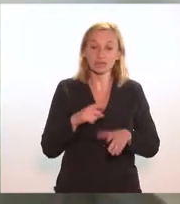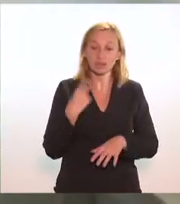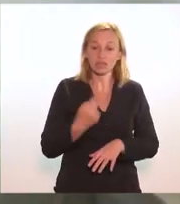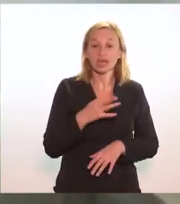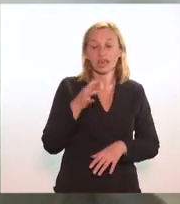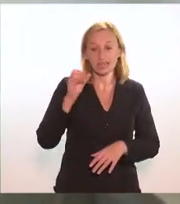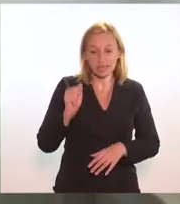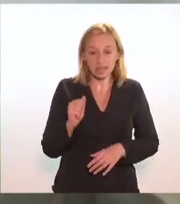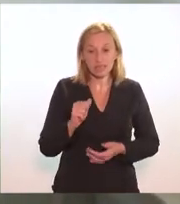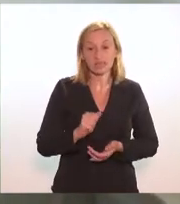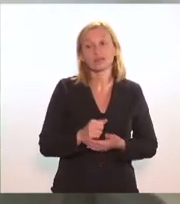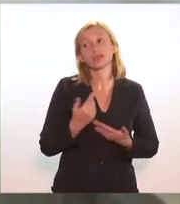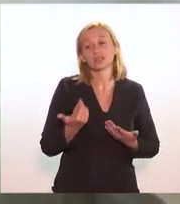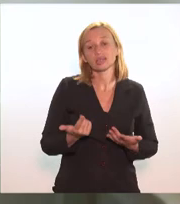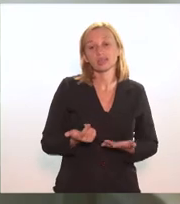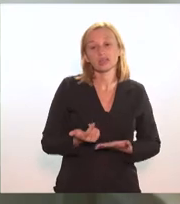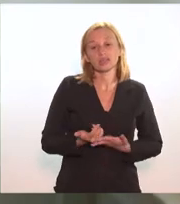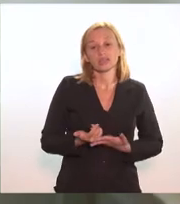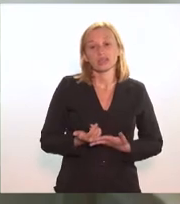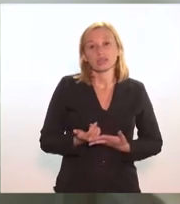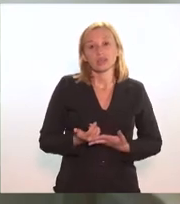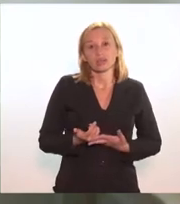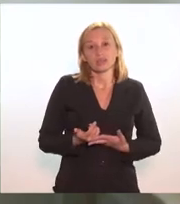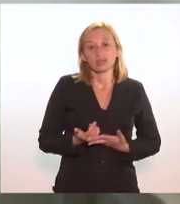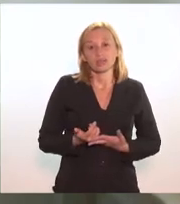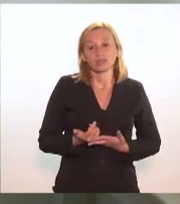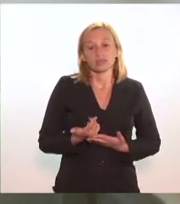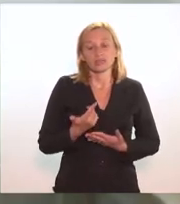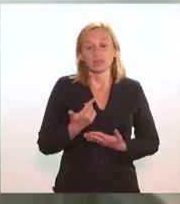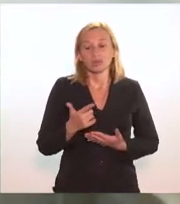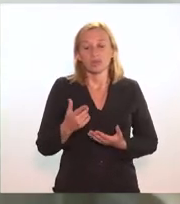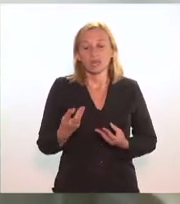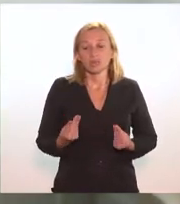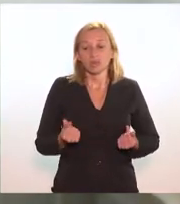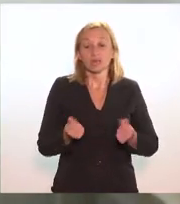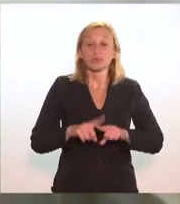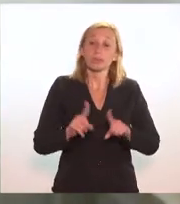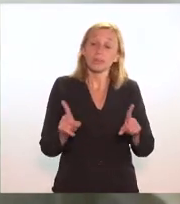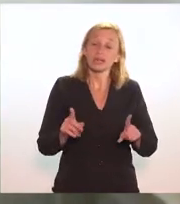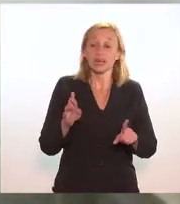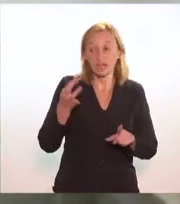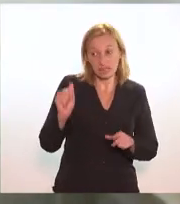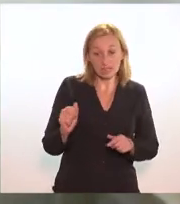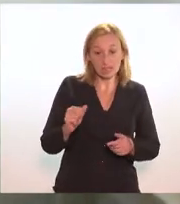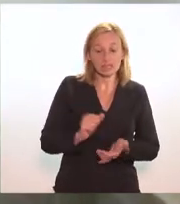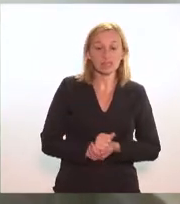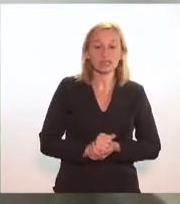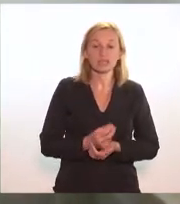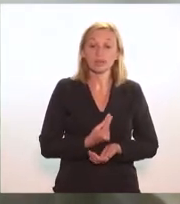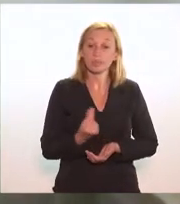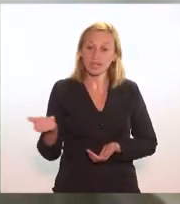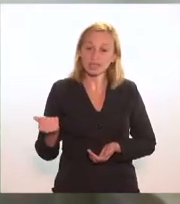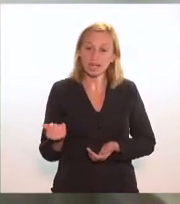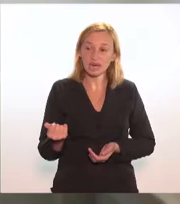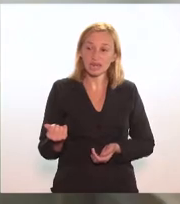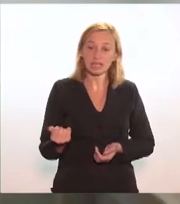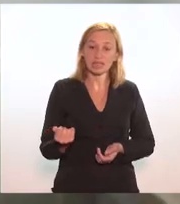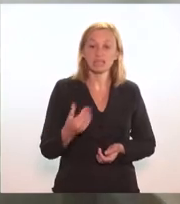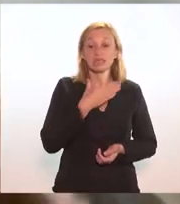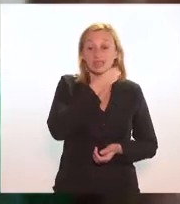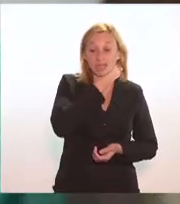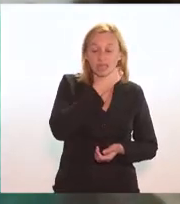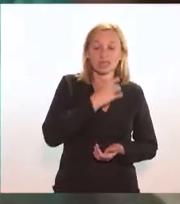receita, né? Não é que a gente não tenha que conter despesa, nossa grande crise é de receita, e para sair desse buraco,